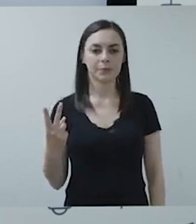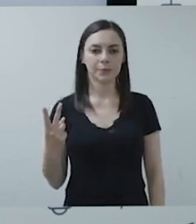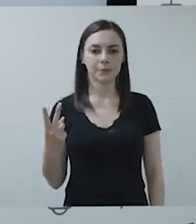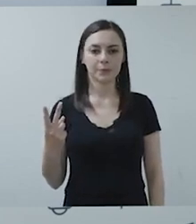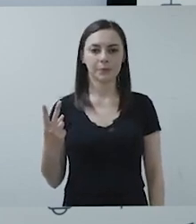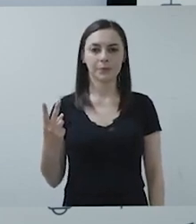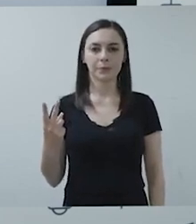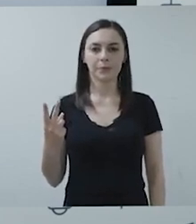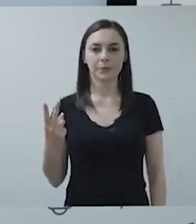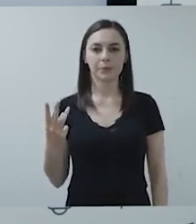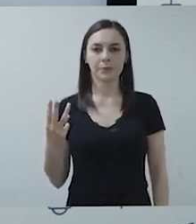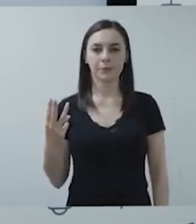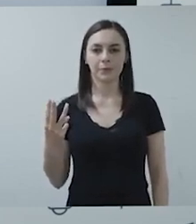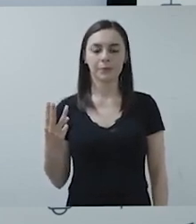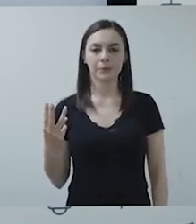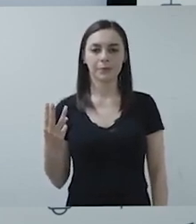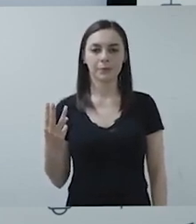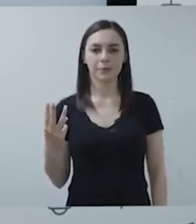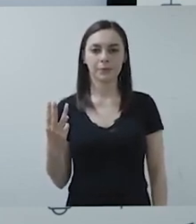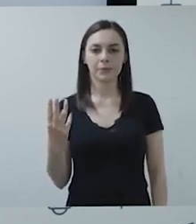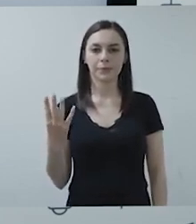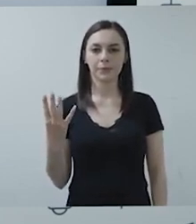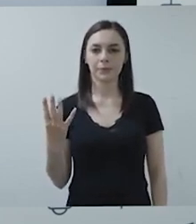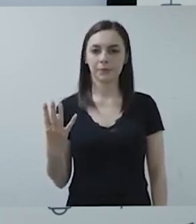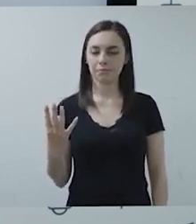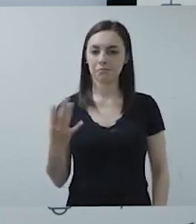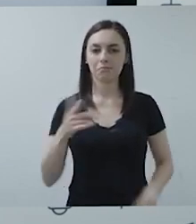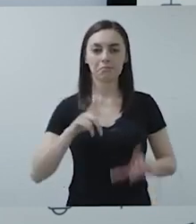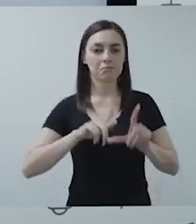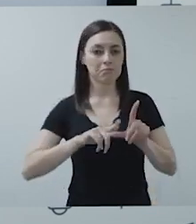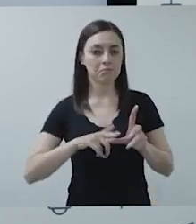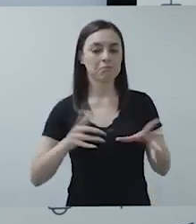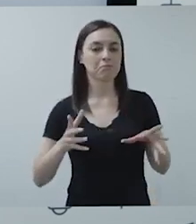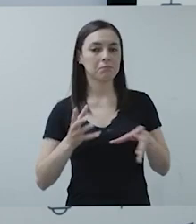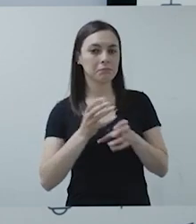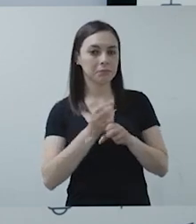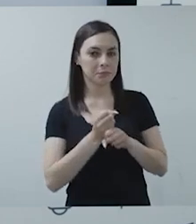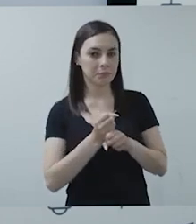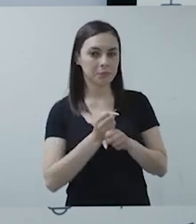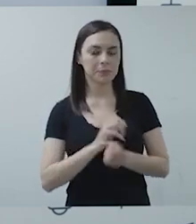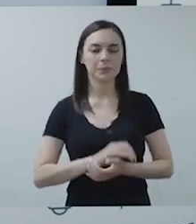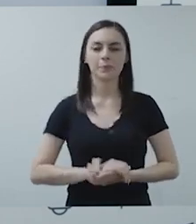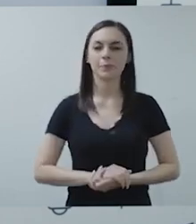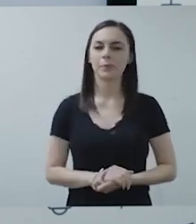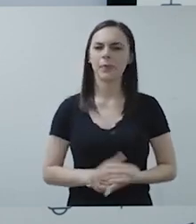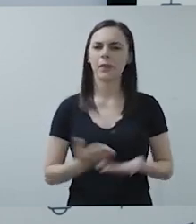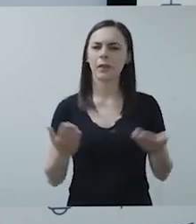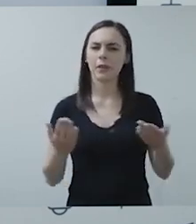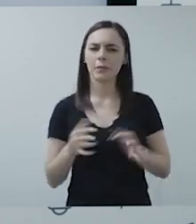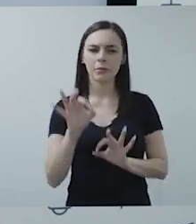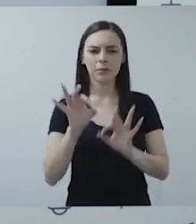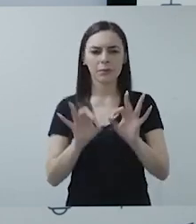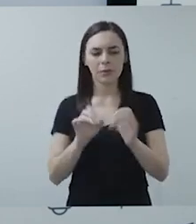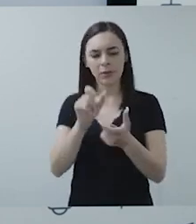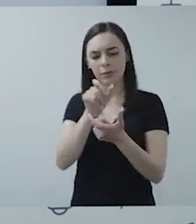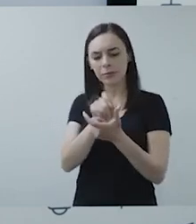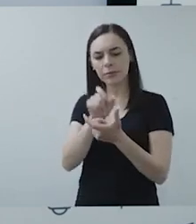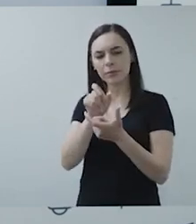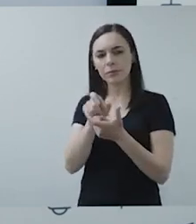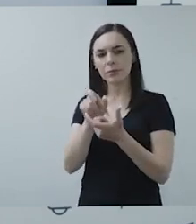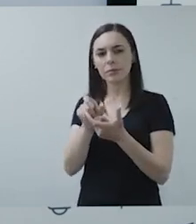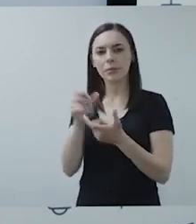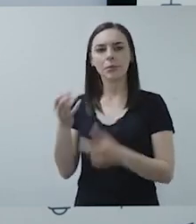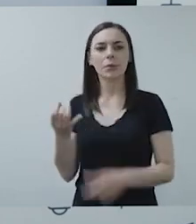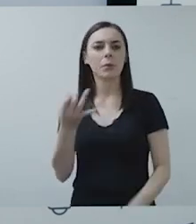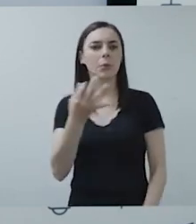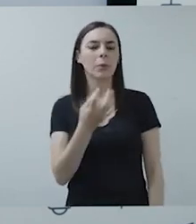duas, três, quatro letras. E para separar em sílabas, quantas